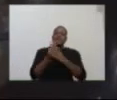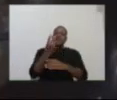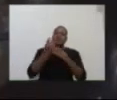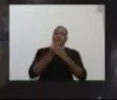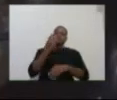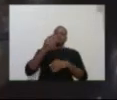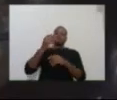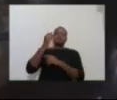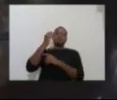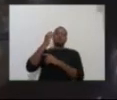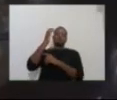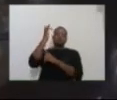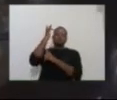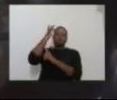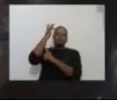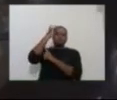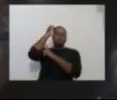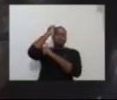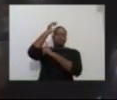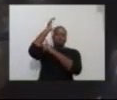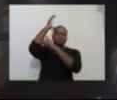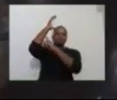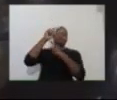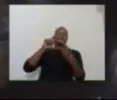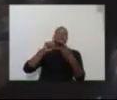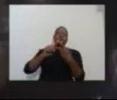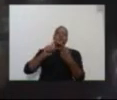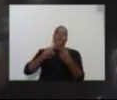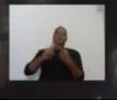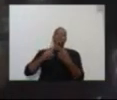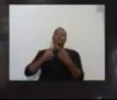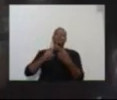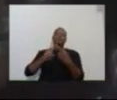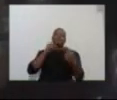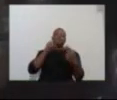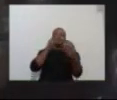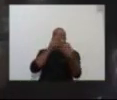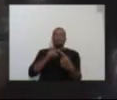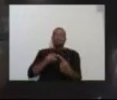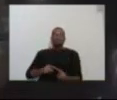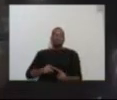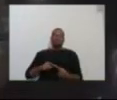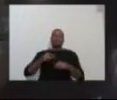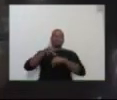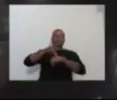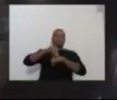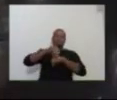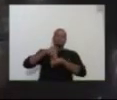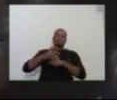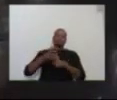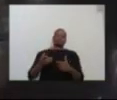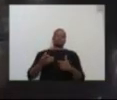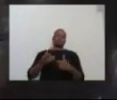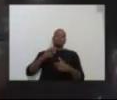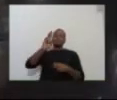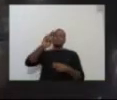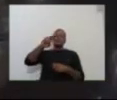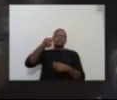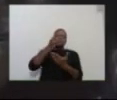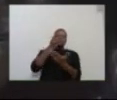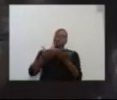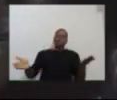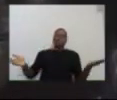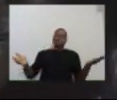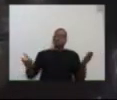aplicação do conhecimento raramente é perdida. Porque aquele que desiste de estudar, mais tarde torna-se